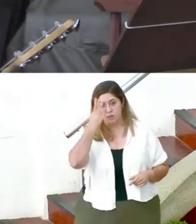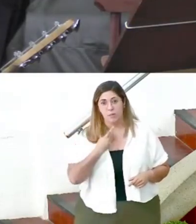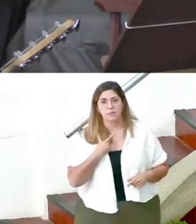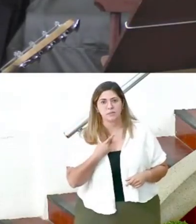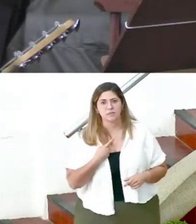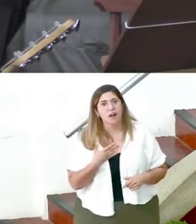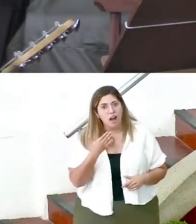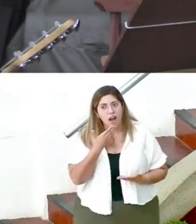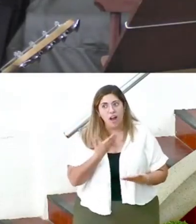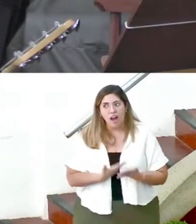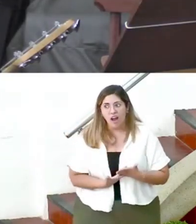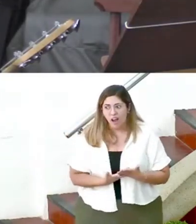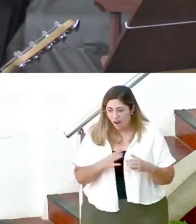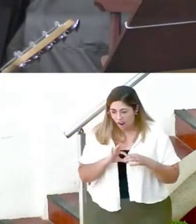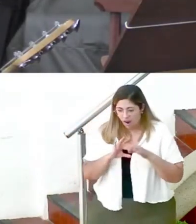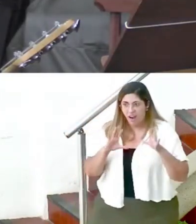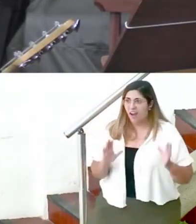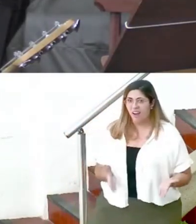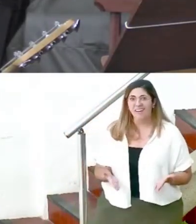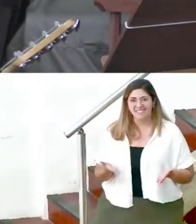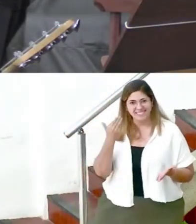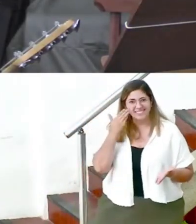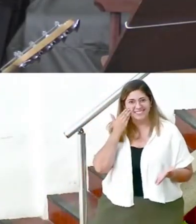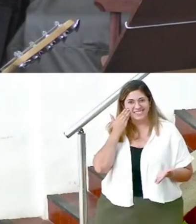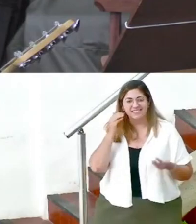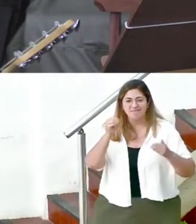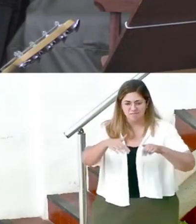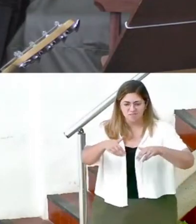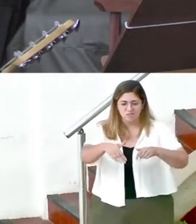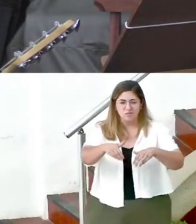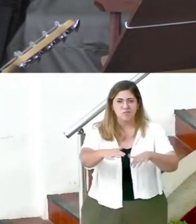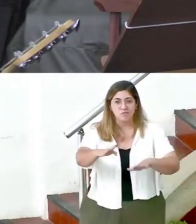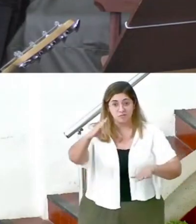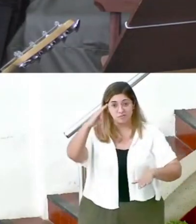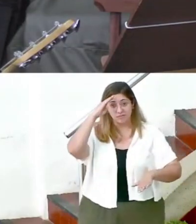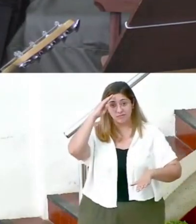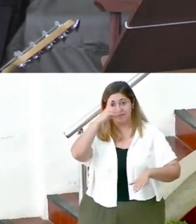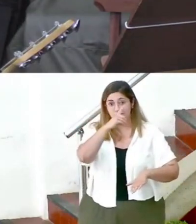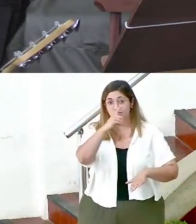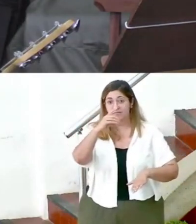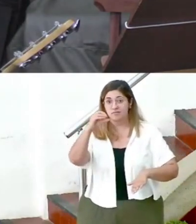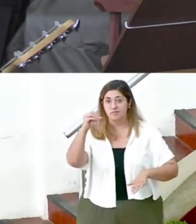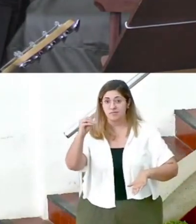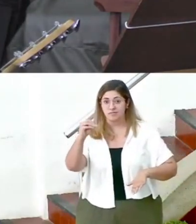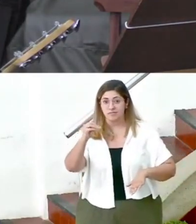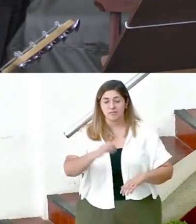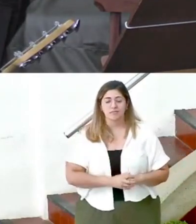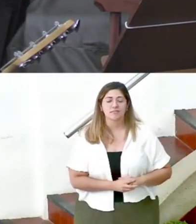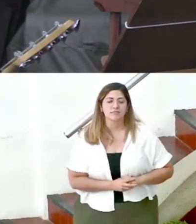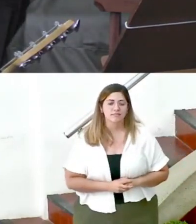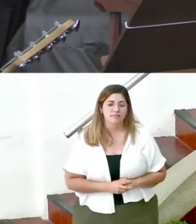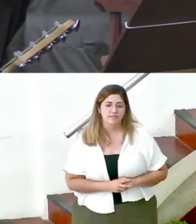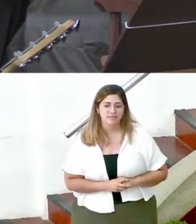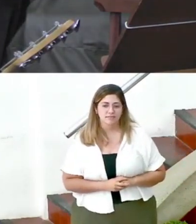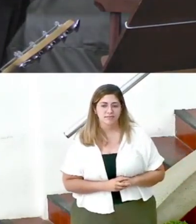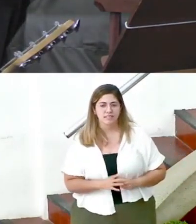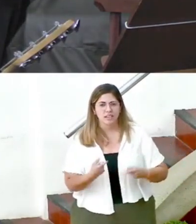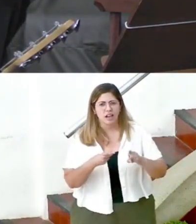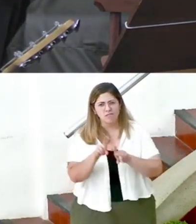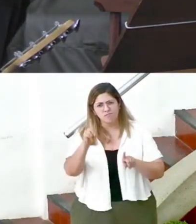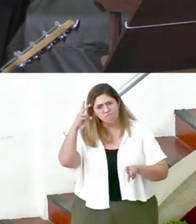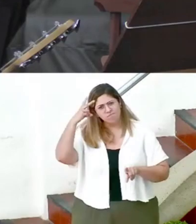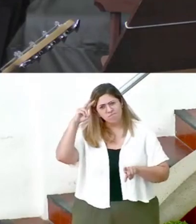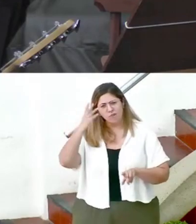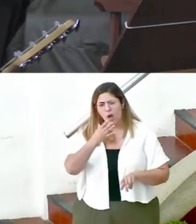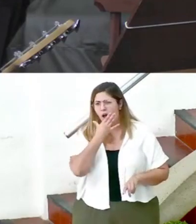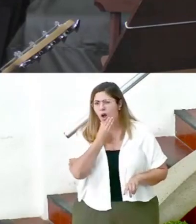a história do Batalhão 100, do Batalhão 100. E conta a história de um homem